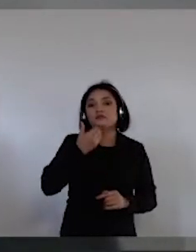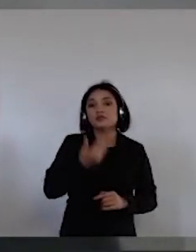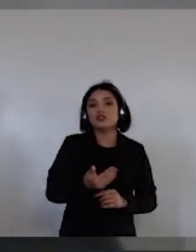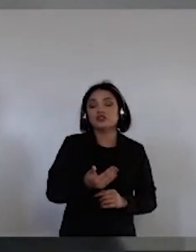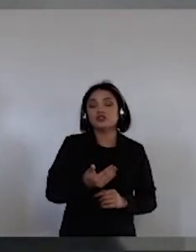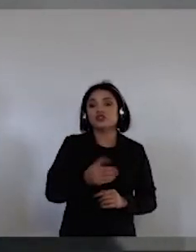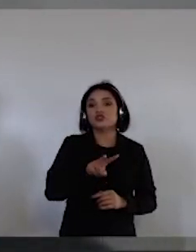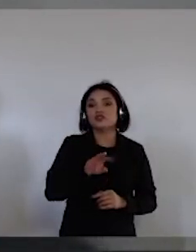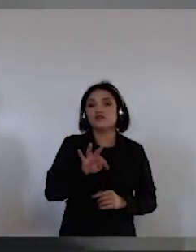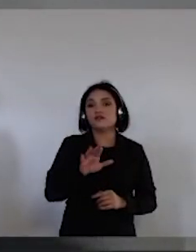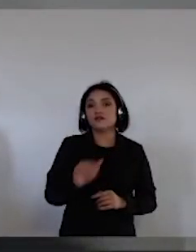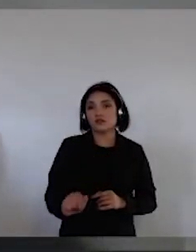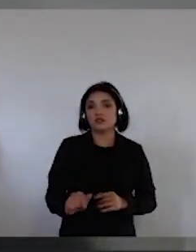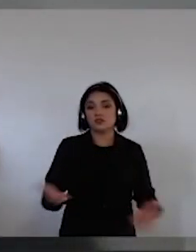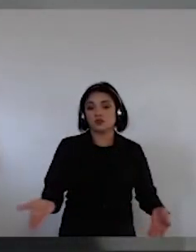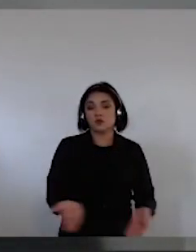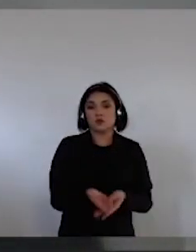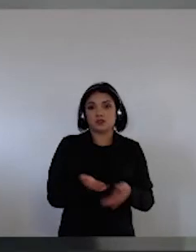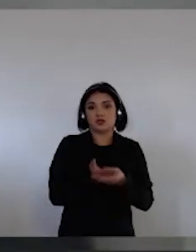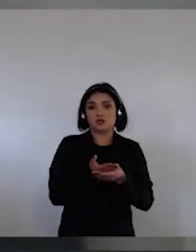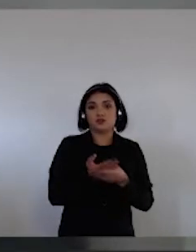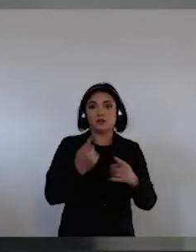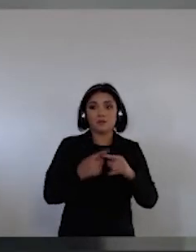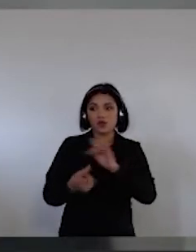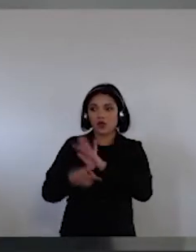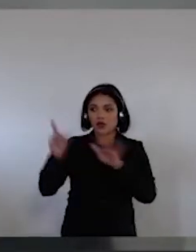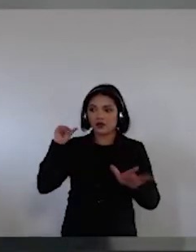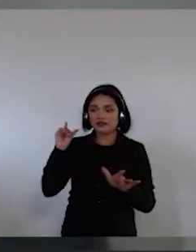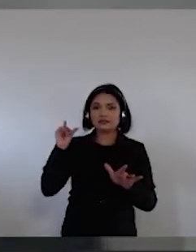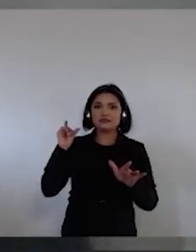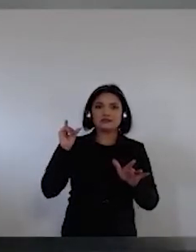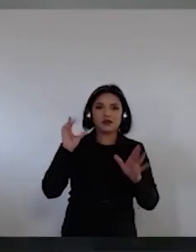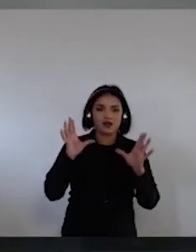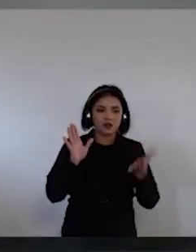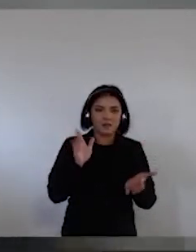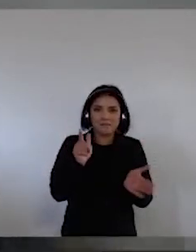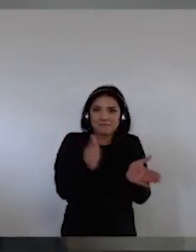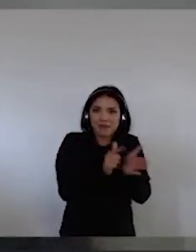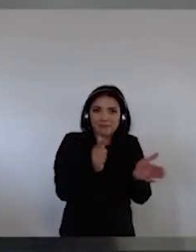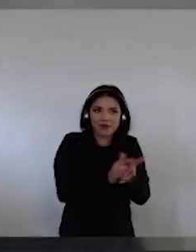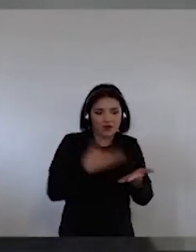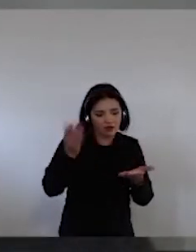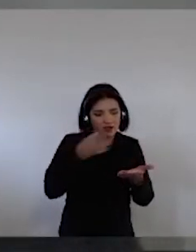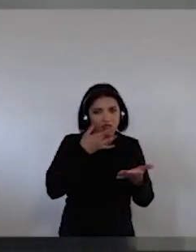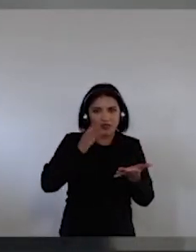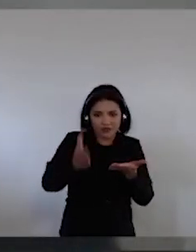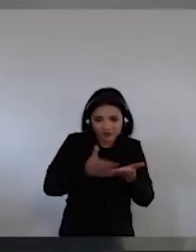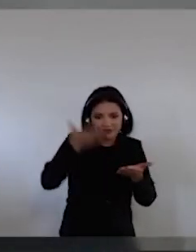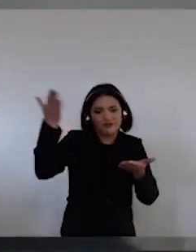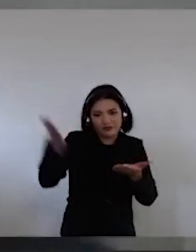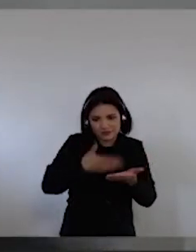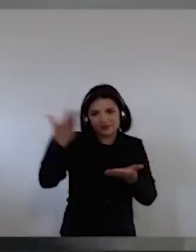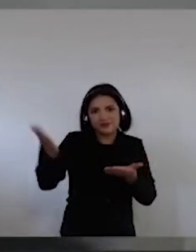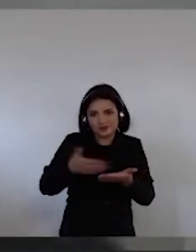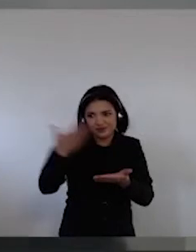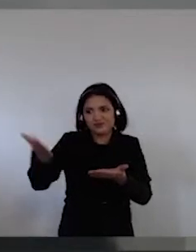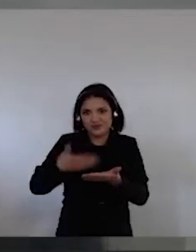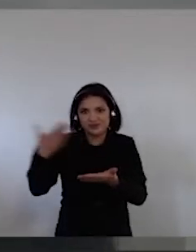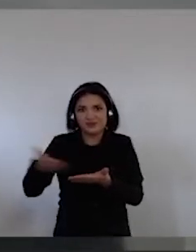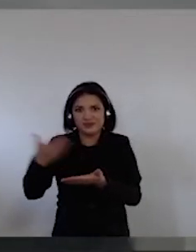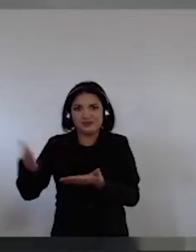não vai poder contribuir para a melhor justiça, mas também não vai atrapalhar o julgamento. Ou 60 dias, como faz o tribunal, então mude-se a